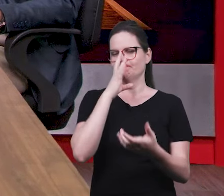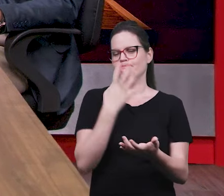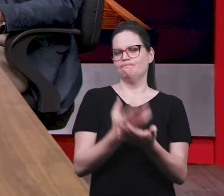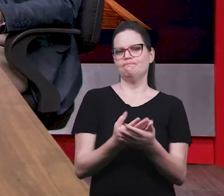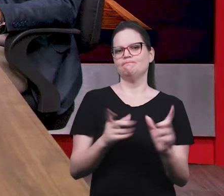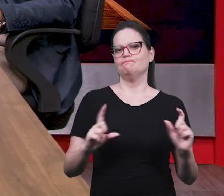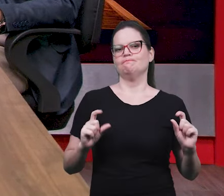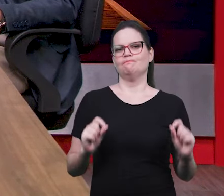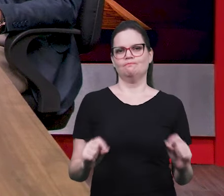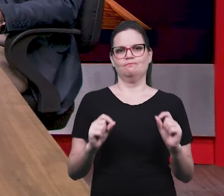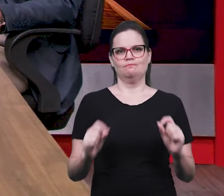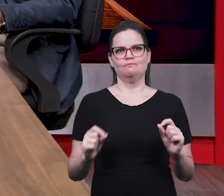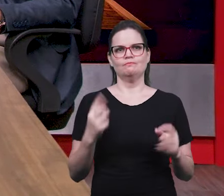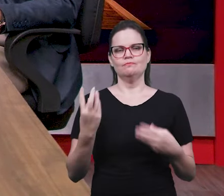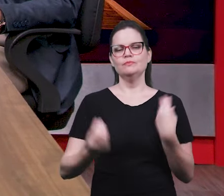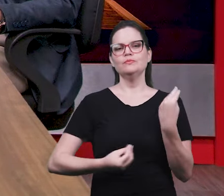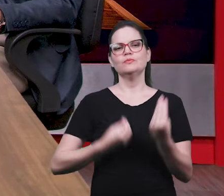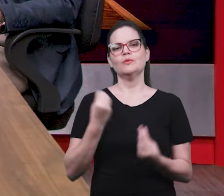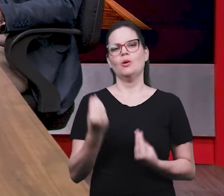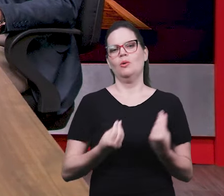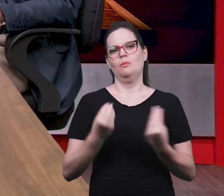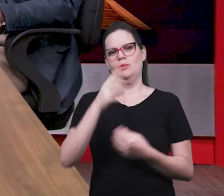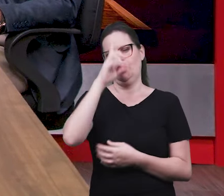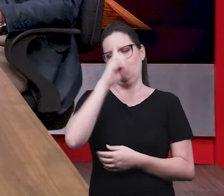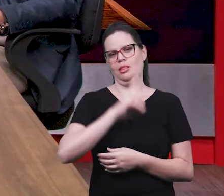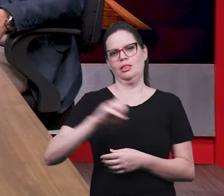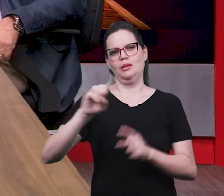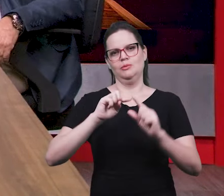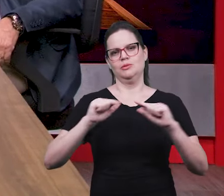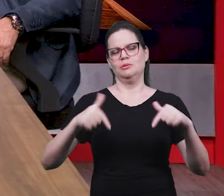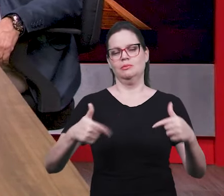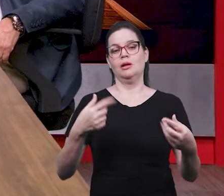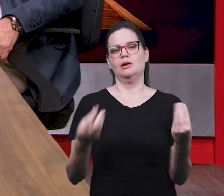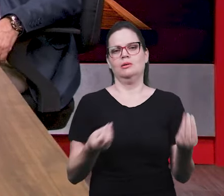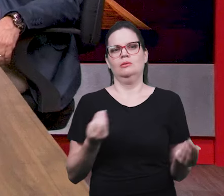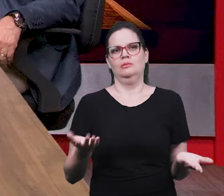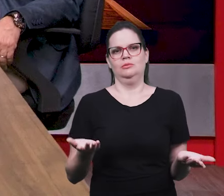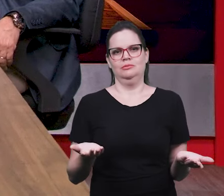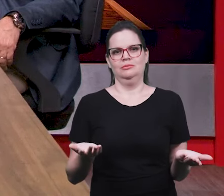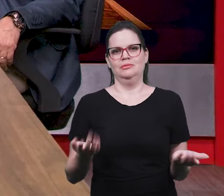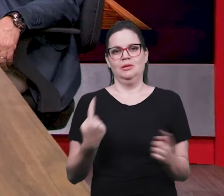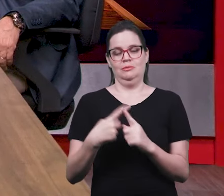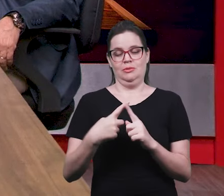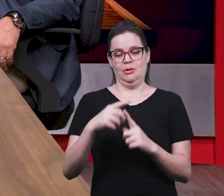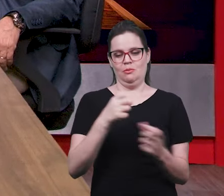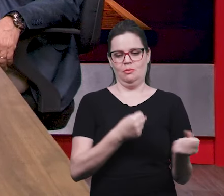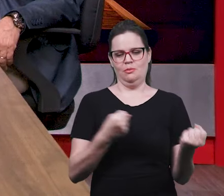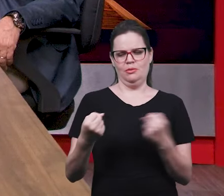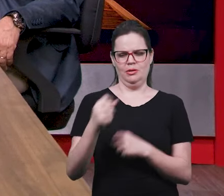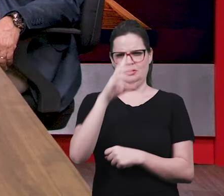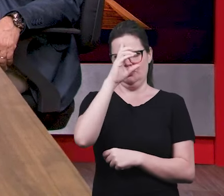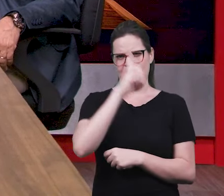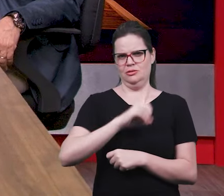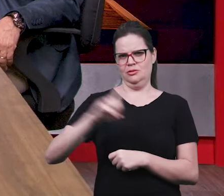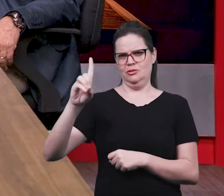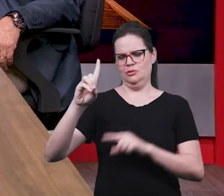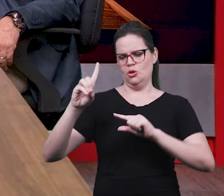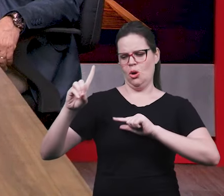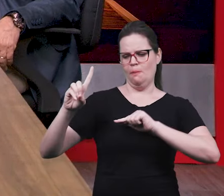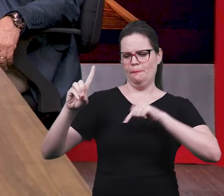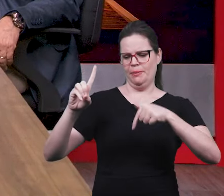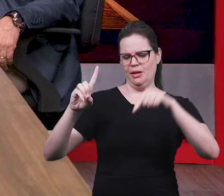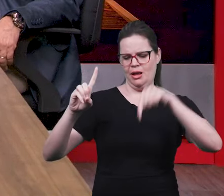Nós observarmos como é que opera o poder de Deus, né? O poder de Deus, ele opera tanto na